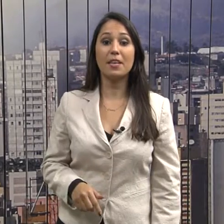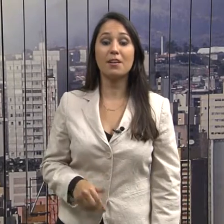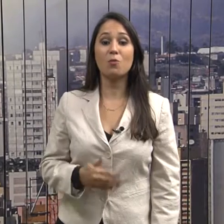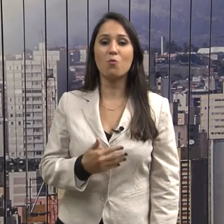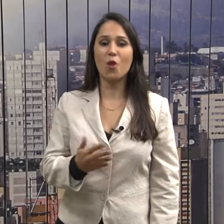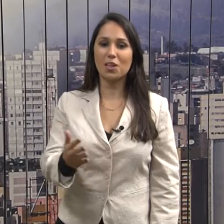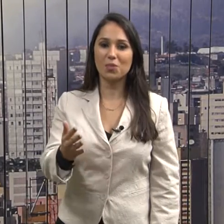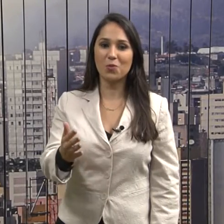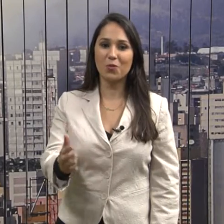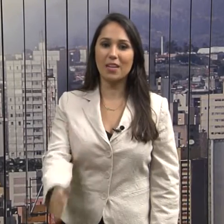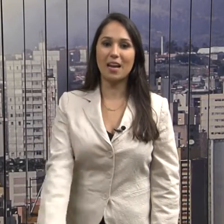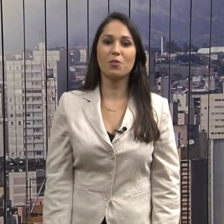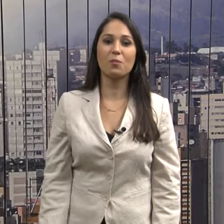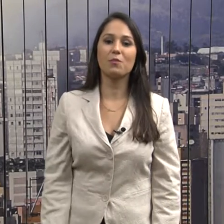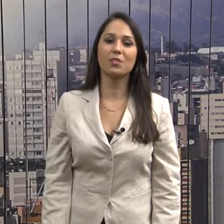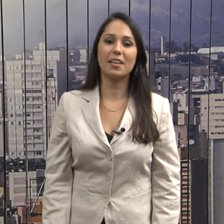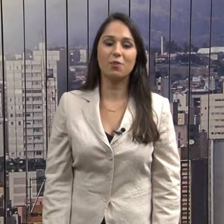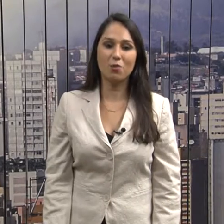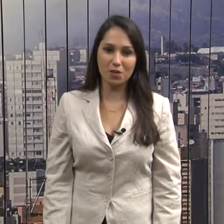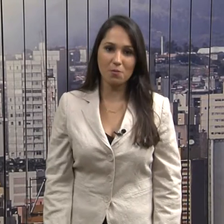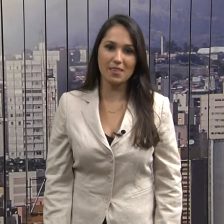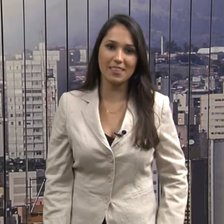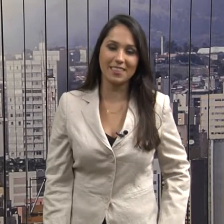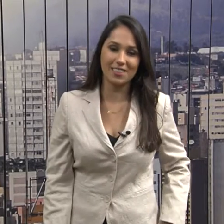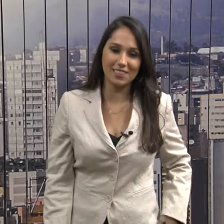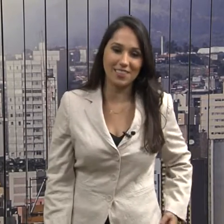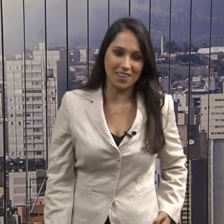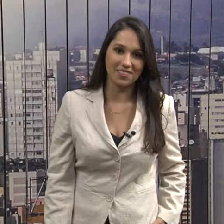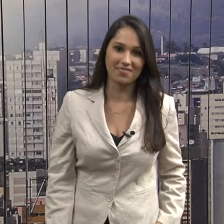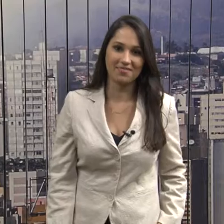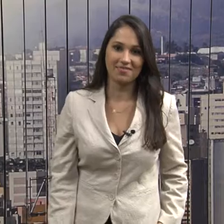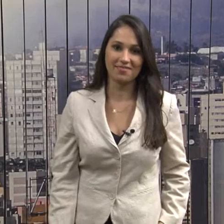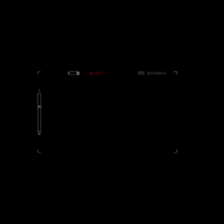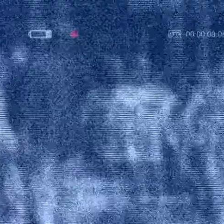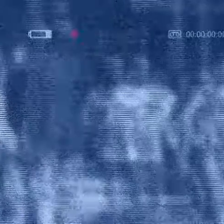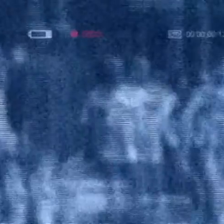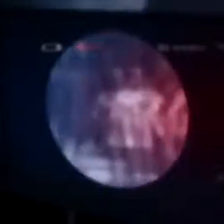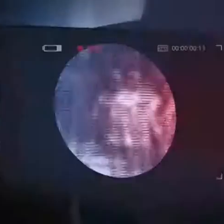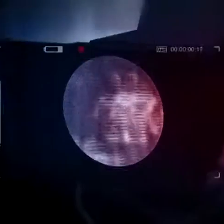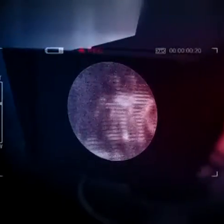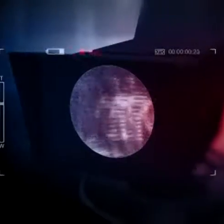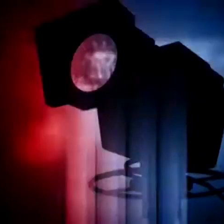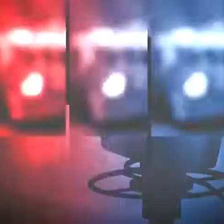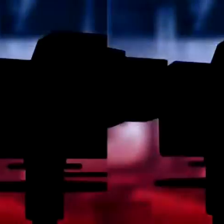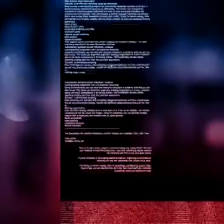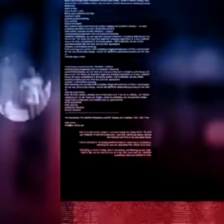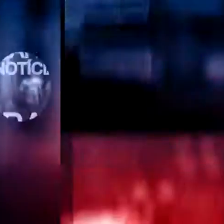se vê amanhã. Um ótimo feriado para você, curtam bastante, tchau!